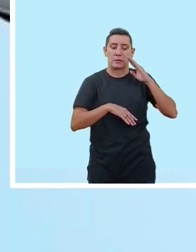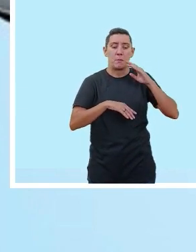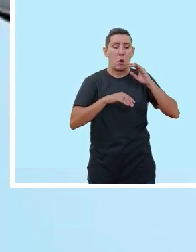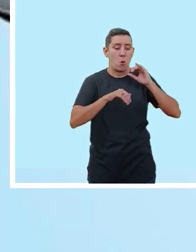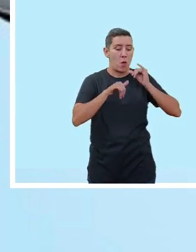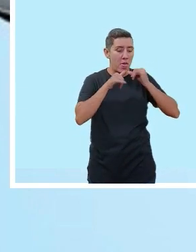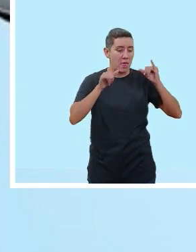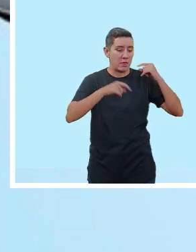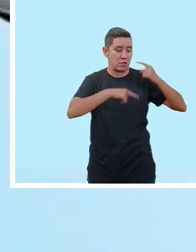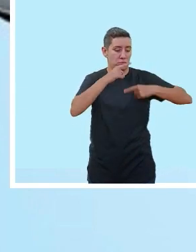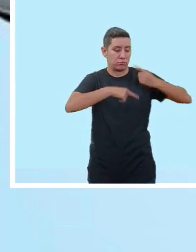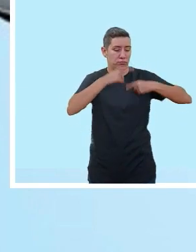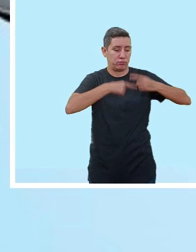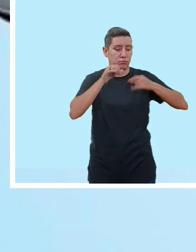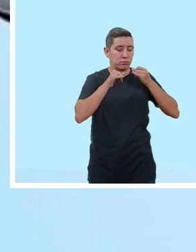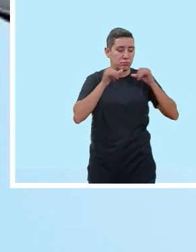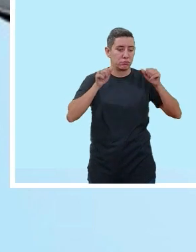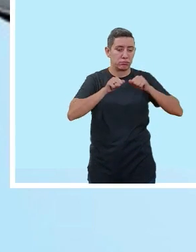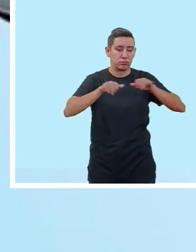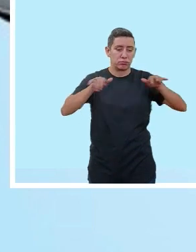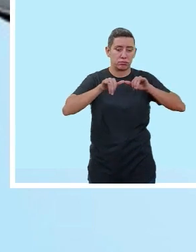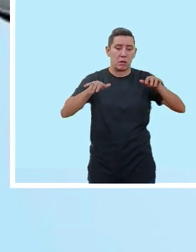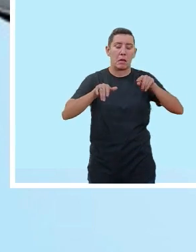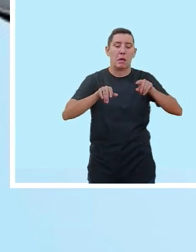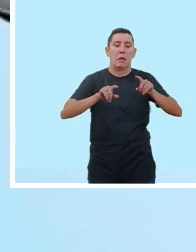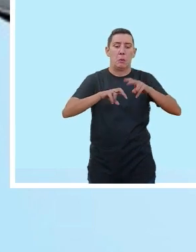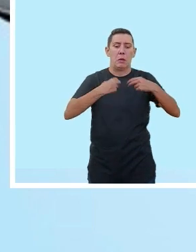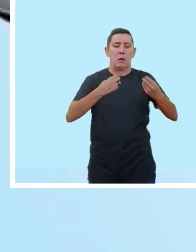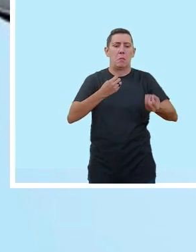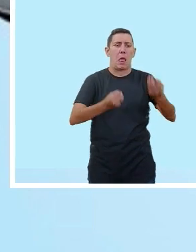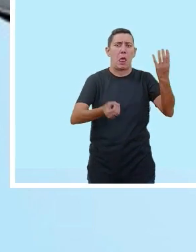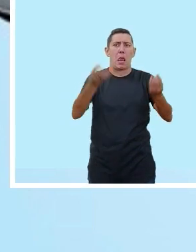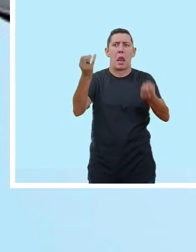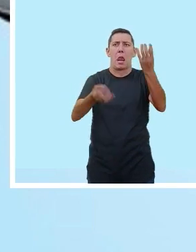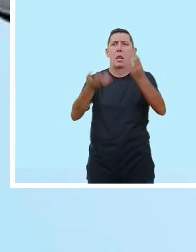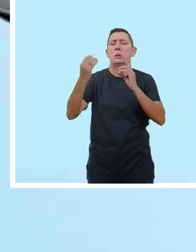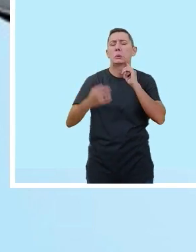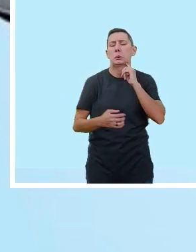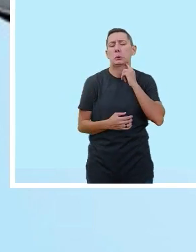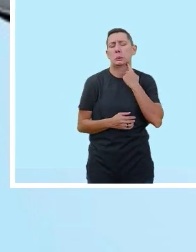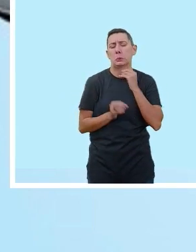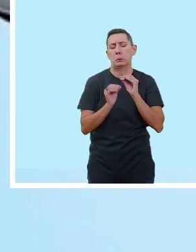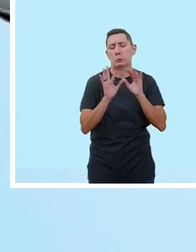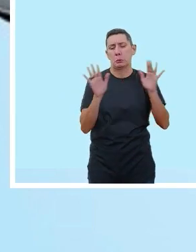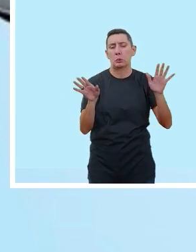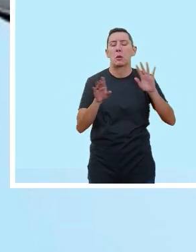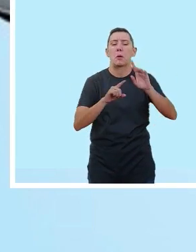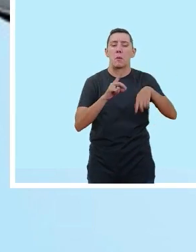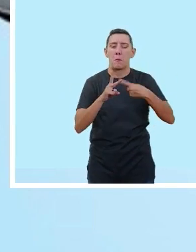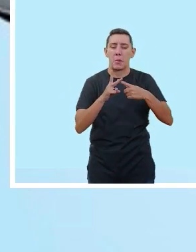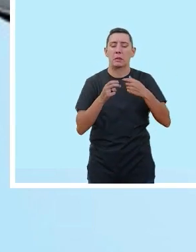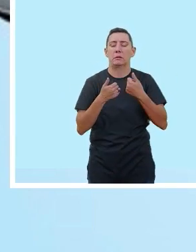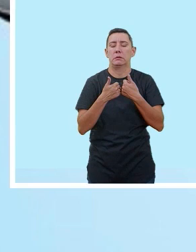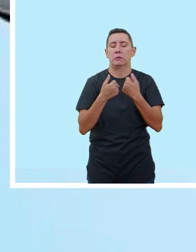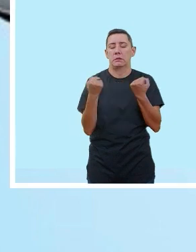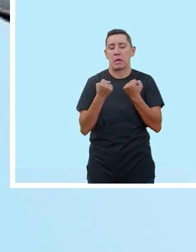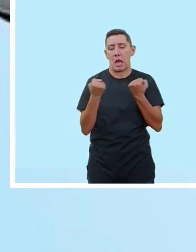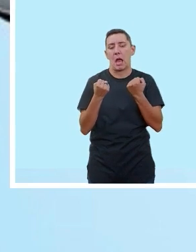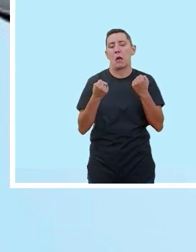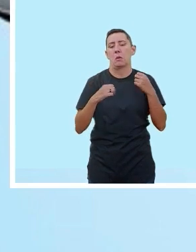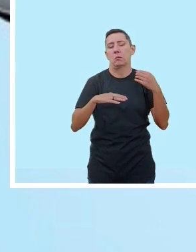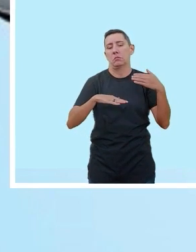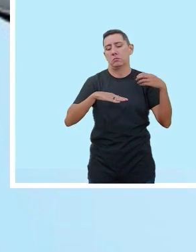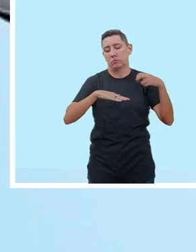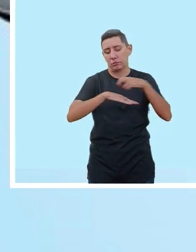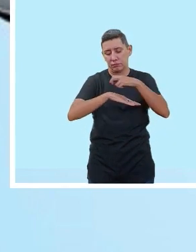energia elétrica e o uso dessa energia na indústria, além do transporte, tá? Esses são os principais tópicos que nós temos